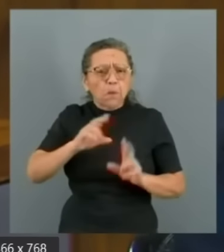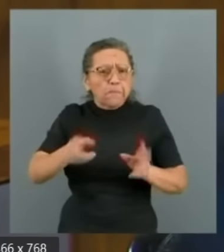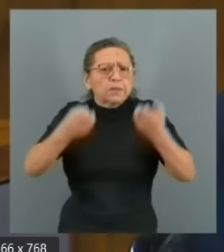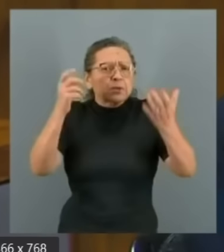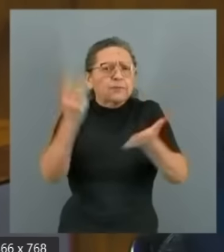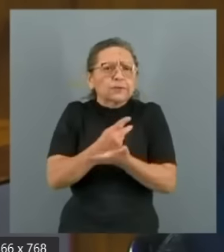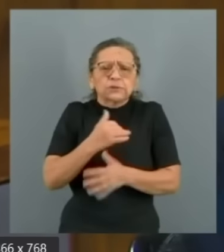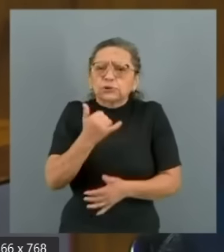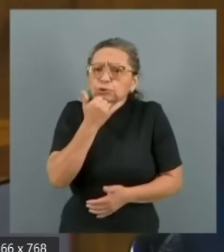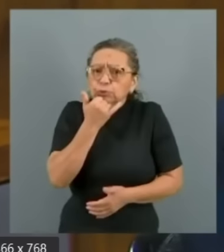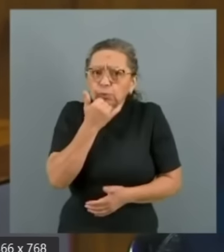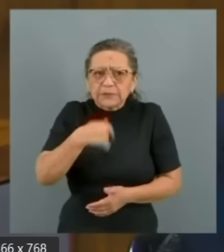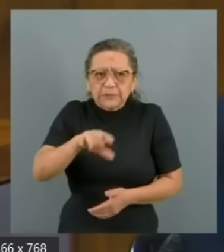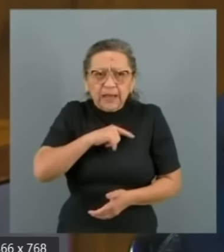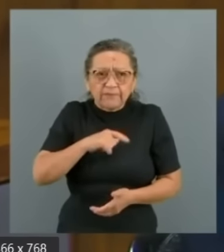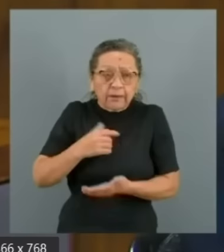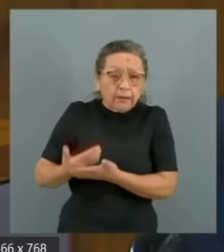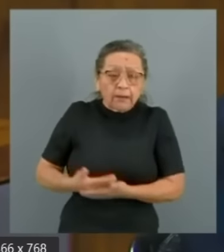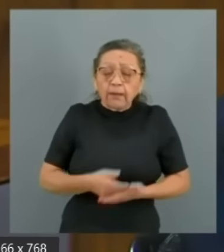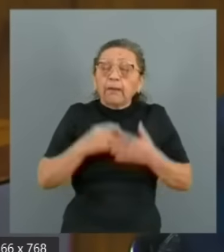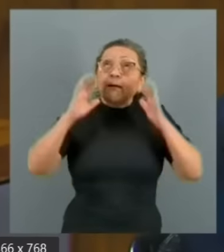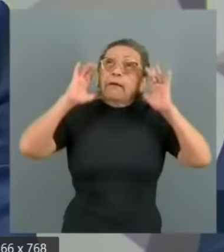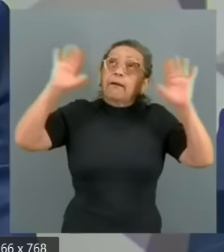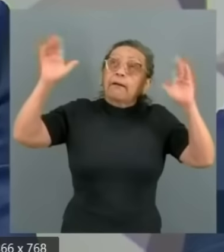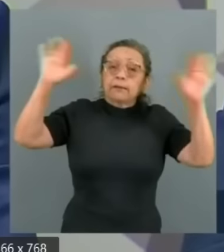acontecendo. Desculpe, o senhor estava vivendo em Nárnia.